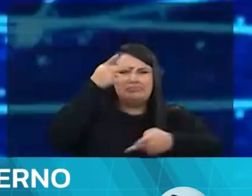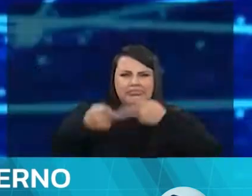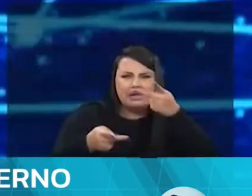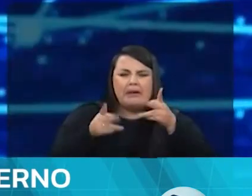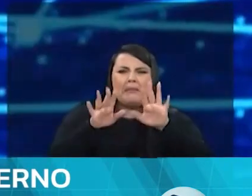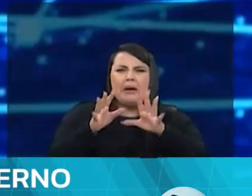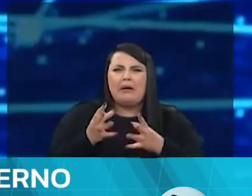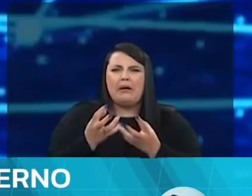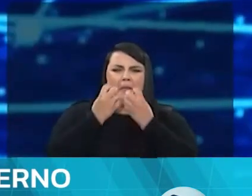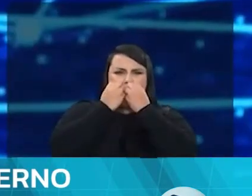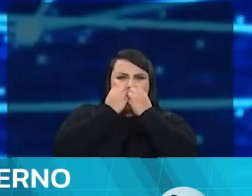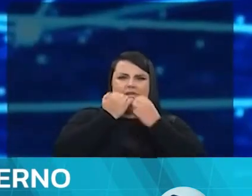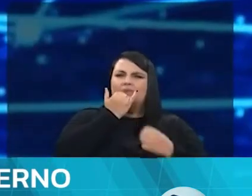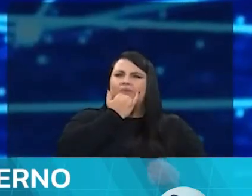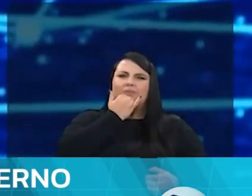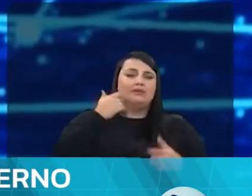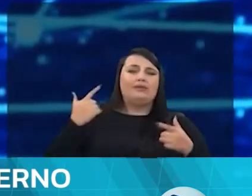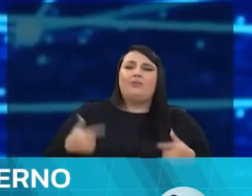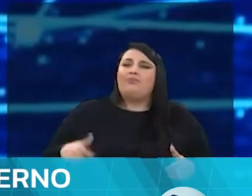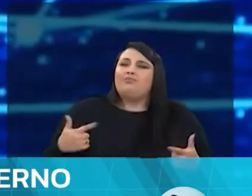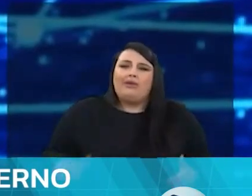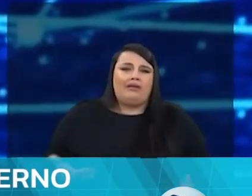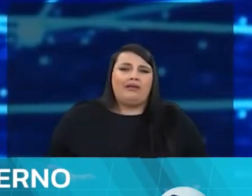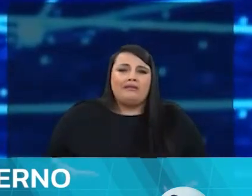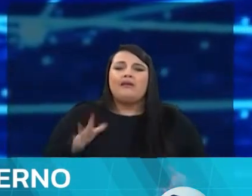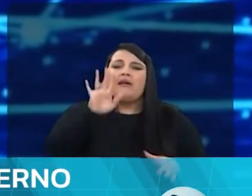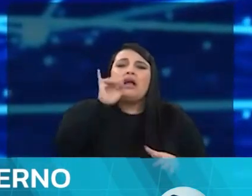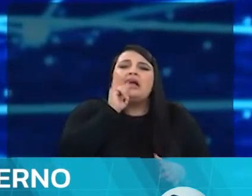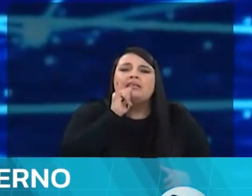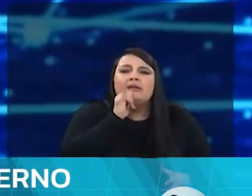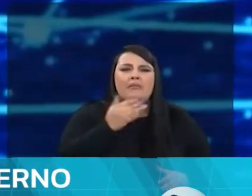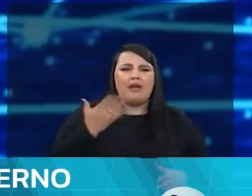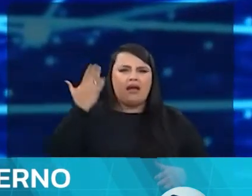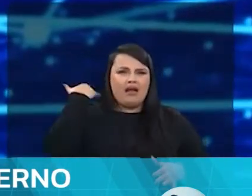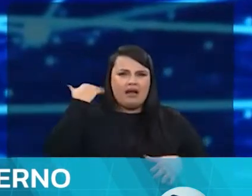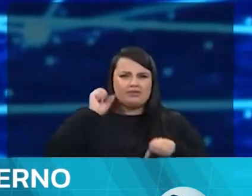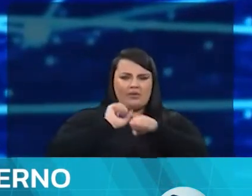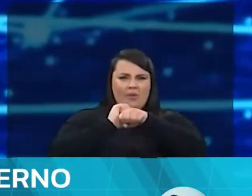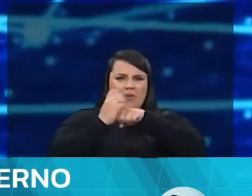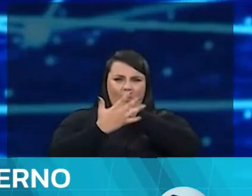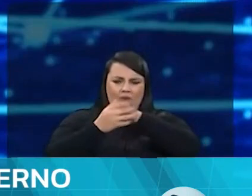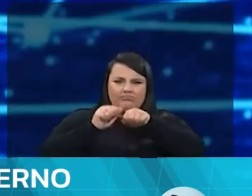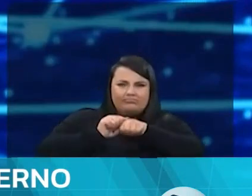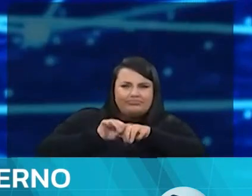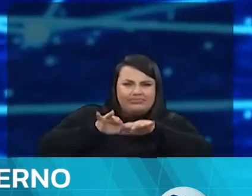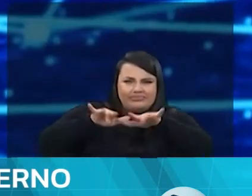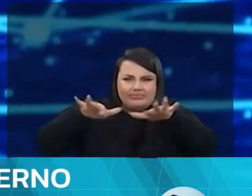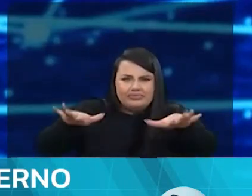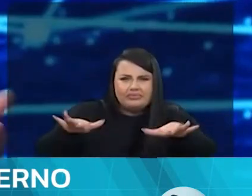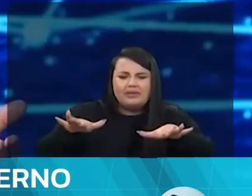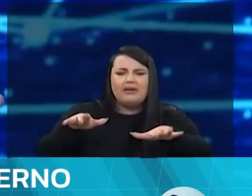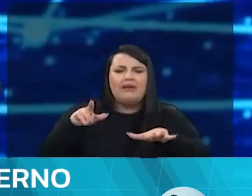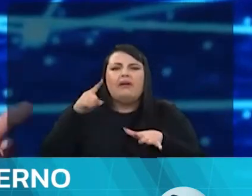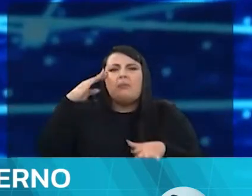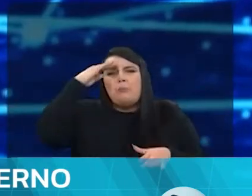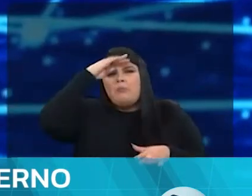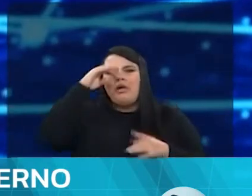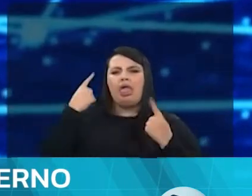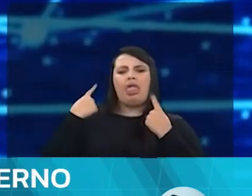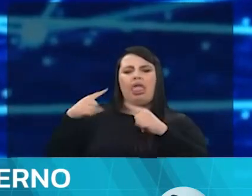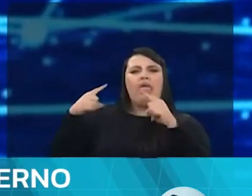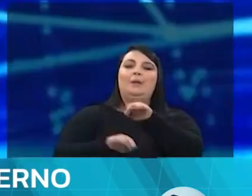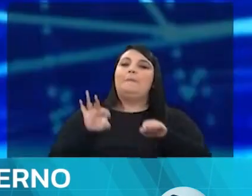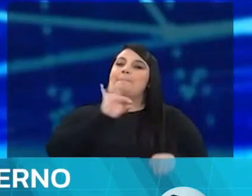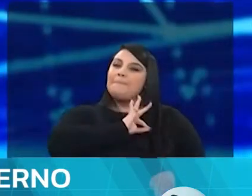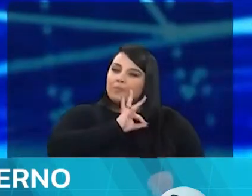respondeu que uma das características de Lula é voltar atrás quando comete uma falha, como nesse caso. Outro assunto que se destacou no debate